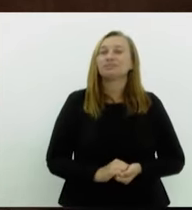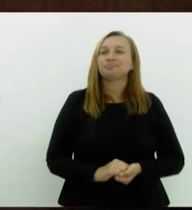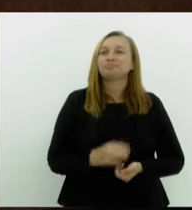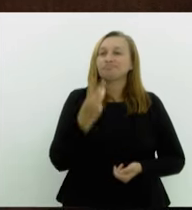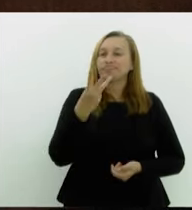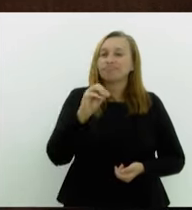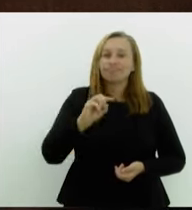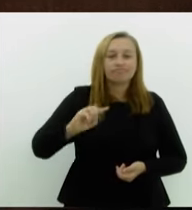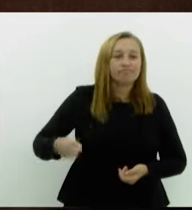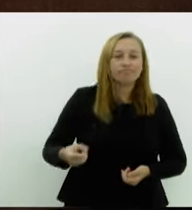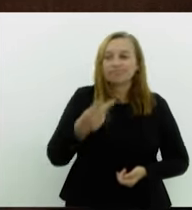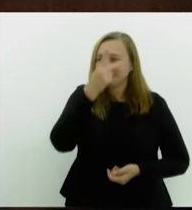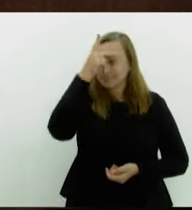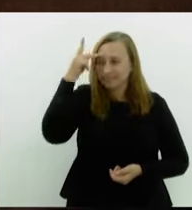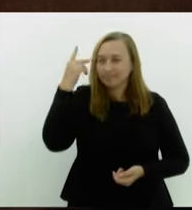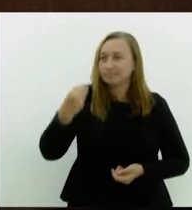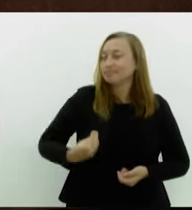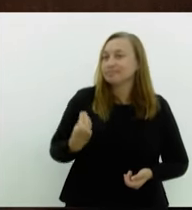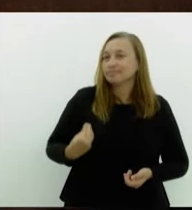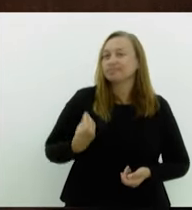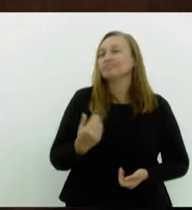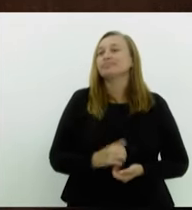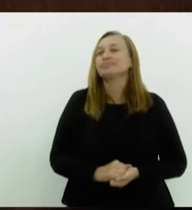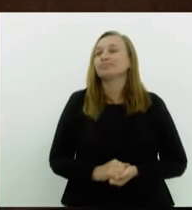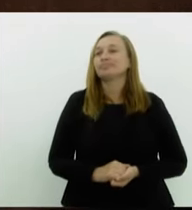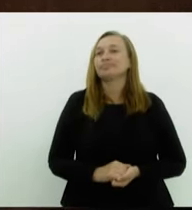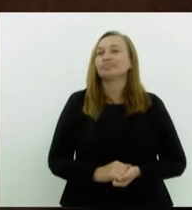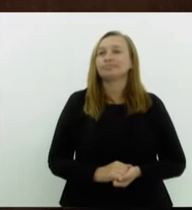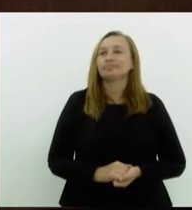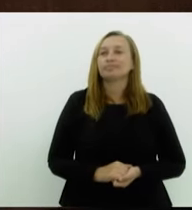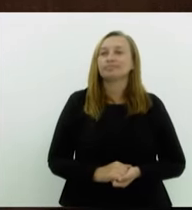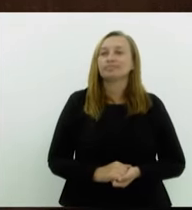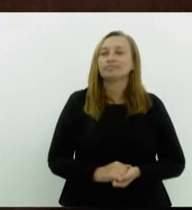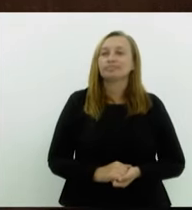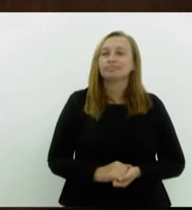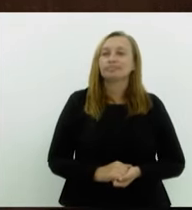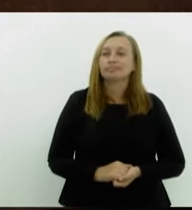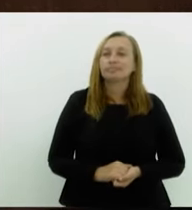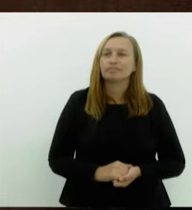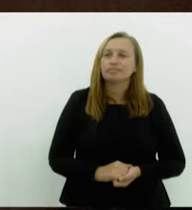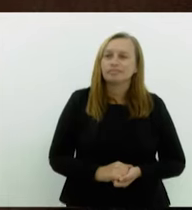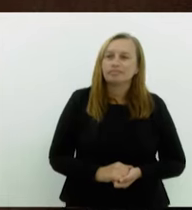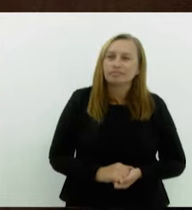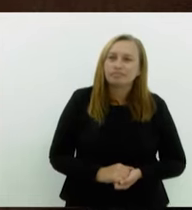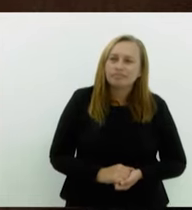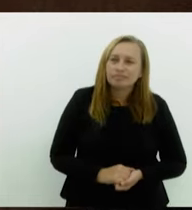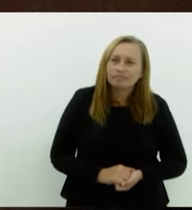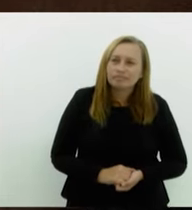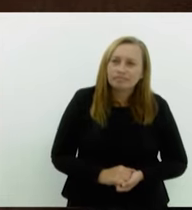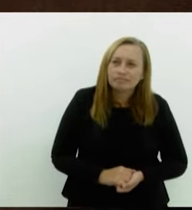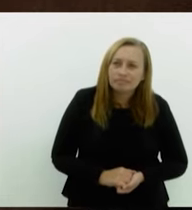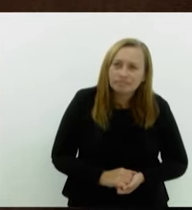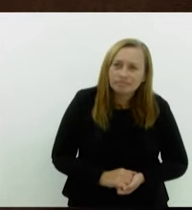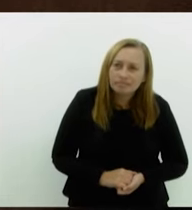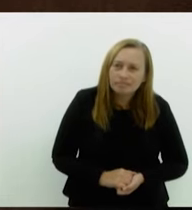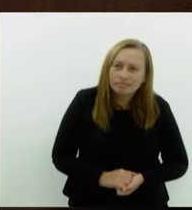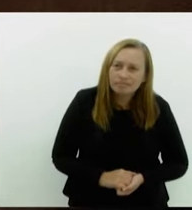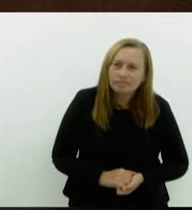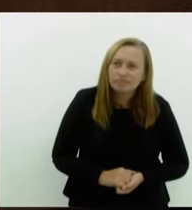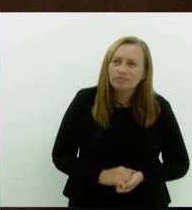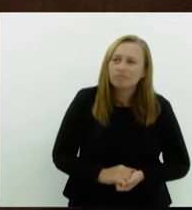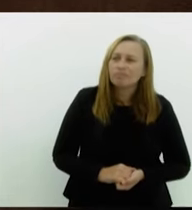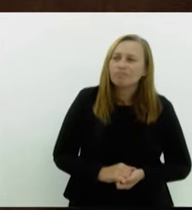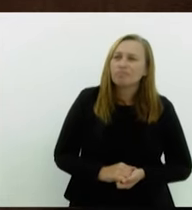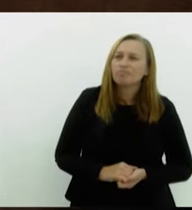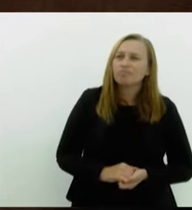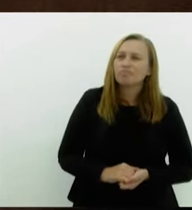30 mil pessoas que viviam em cima dos rios e perdiam tudo. Os rios Iguaçu, Sarapuí e